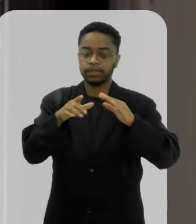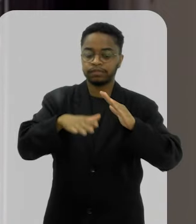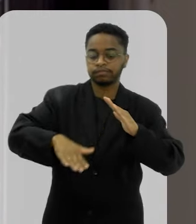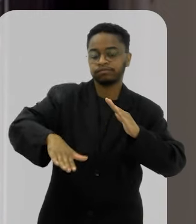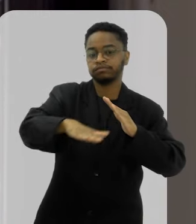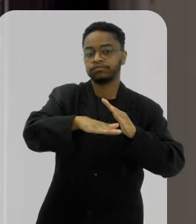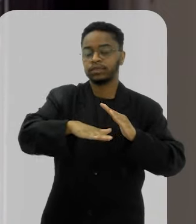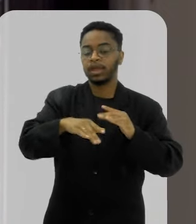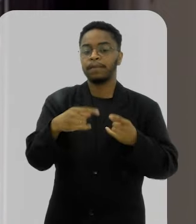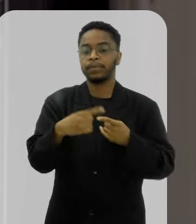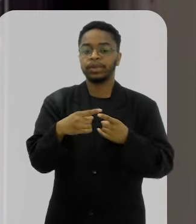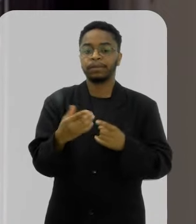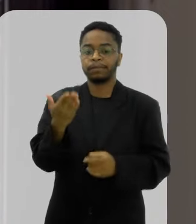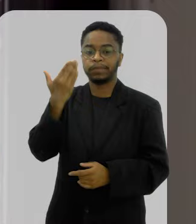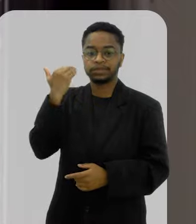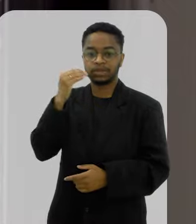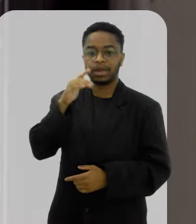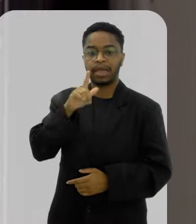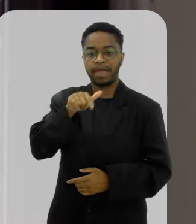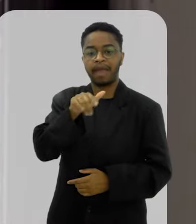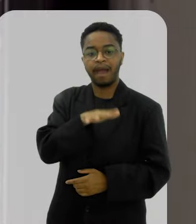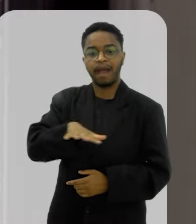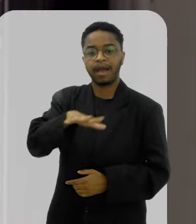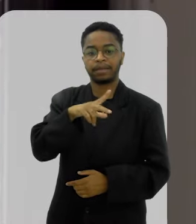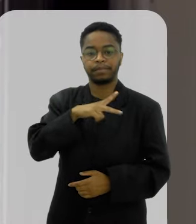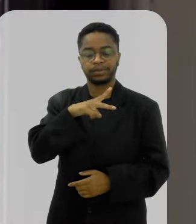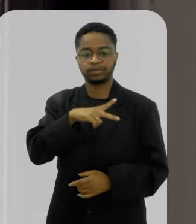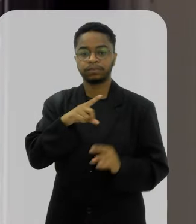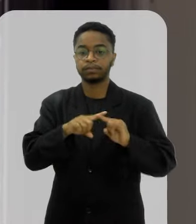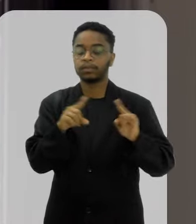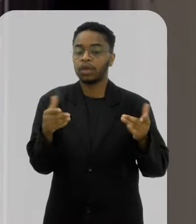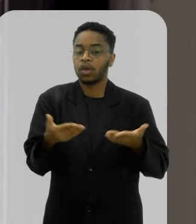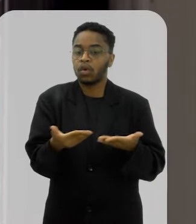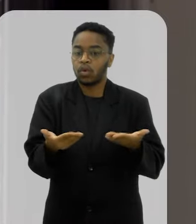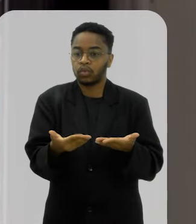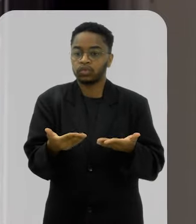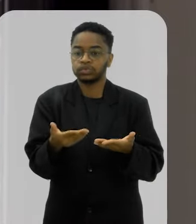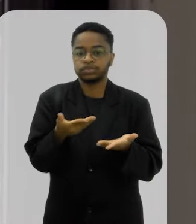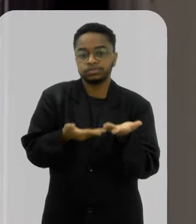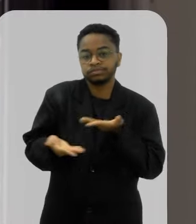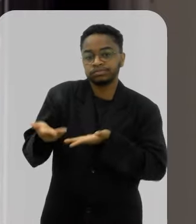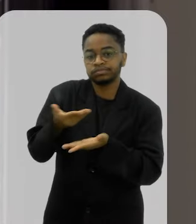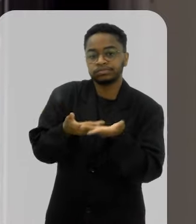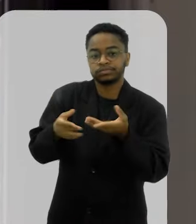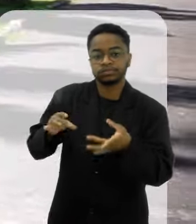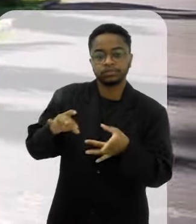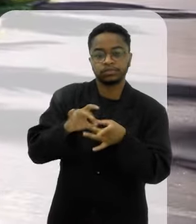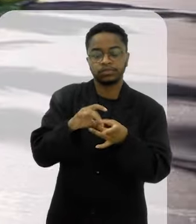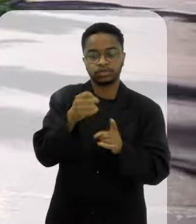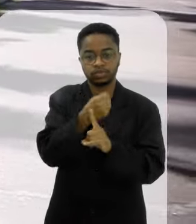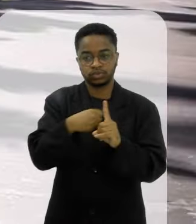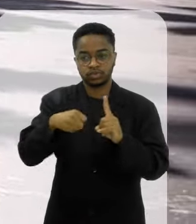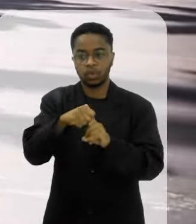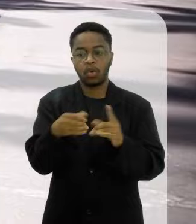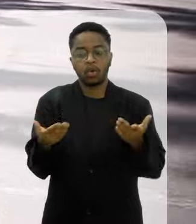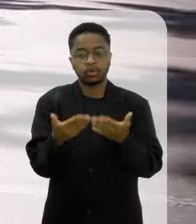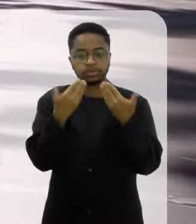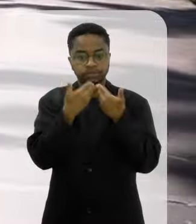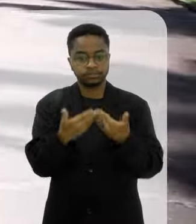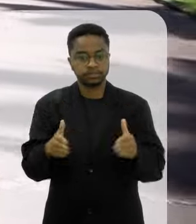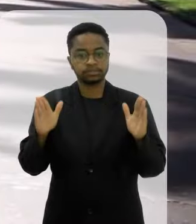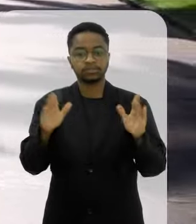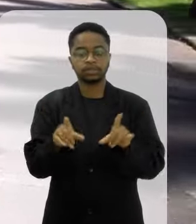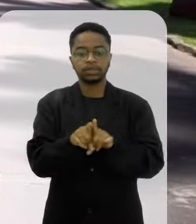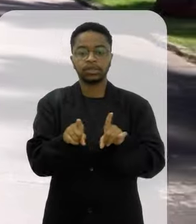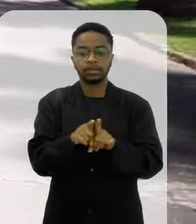jardim, que originalmente, era um espaço privado e hoje ele é um espaço de integração da sociedade, ele